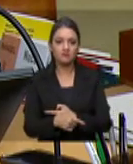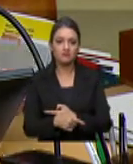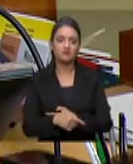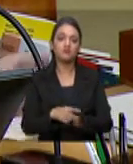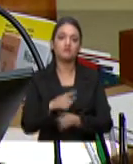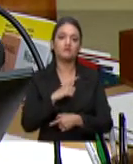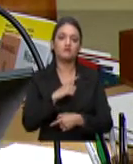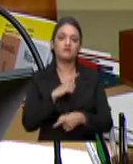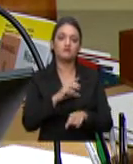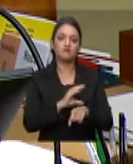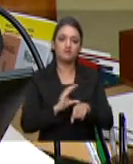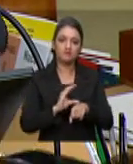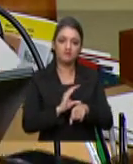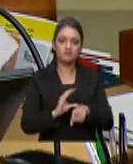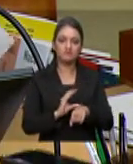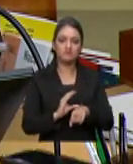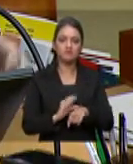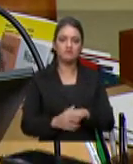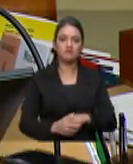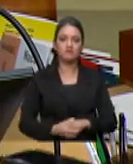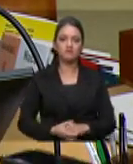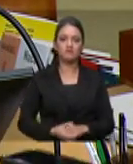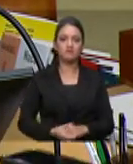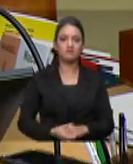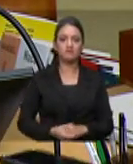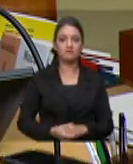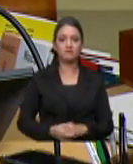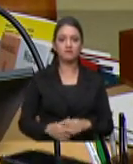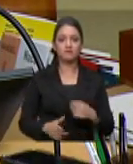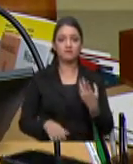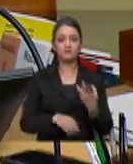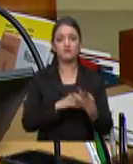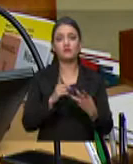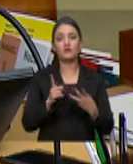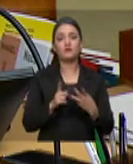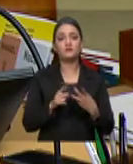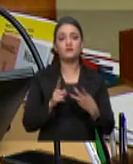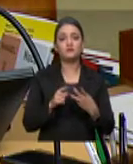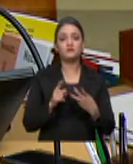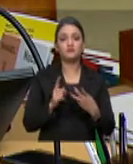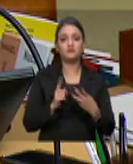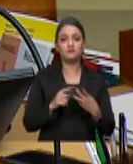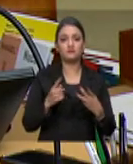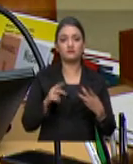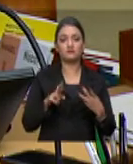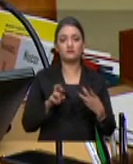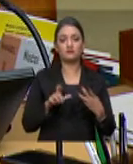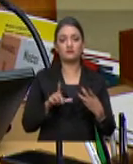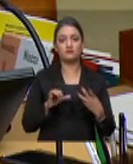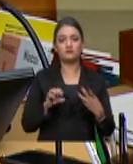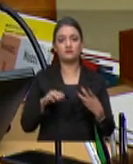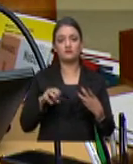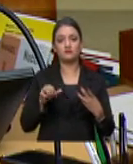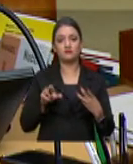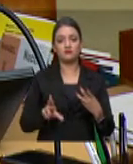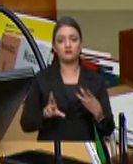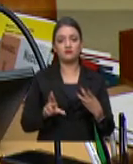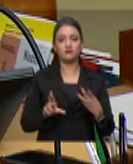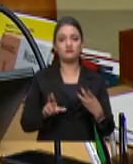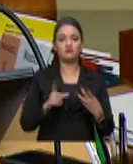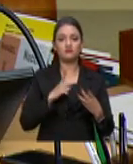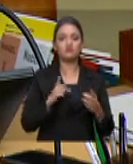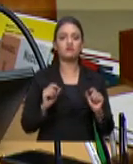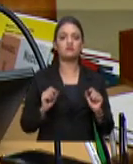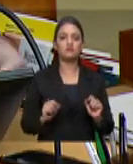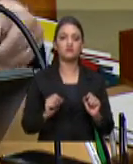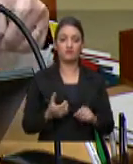à Constituição. A segunda preliminar, ela é trazida